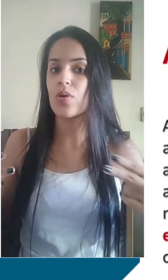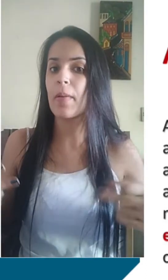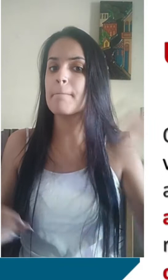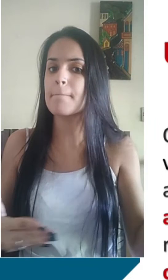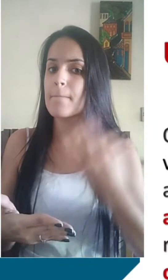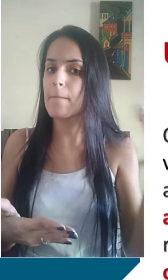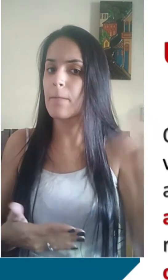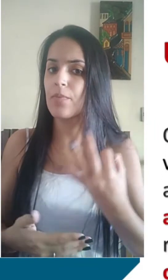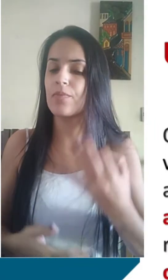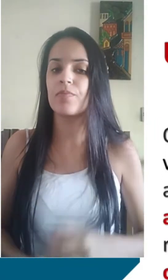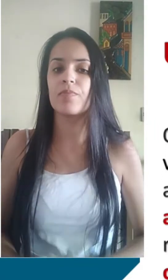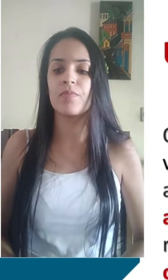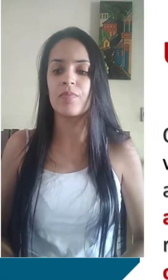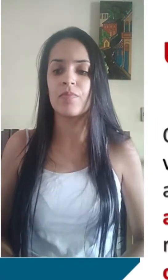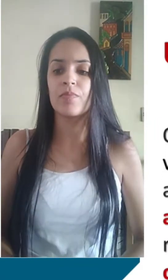nítido.